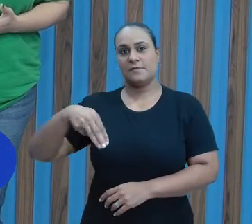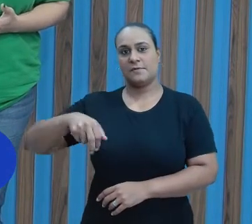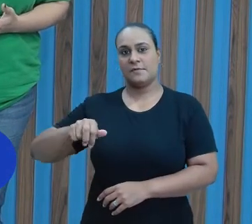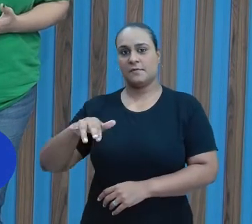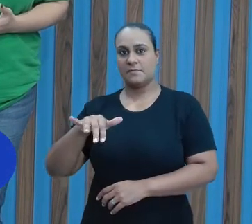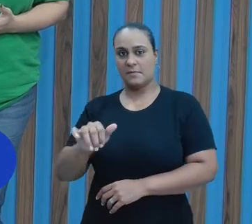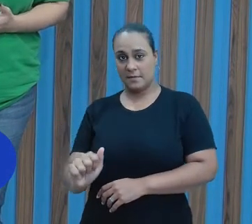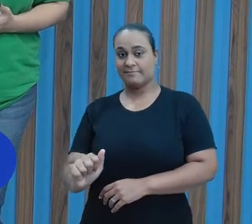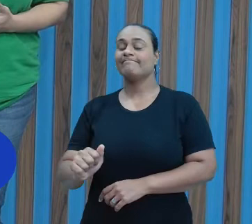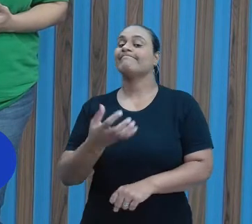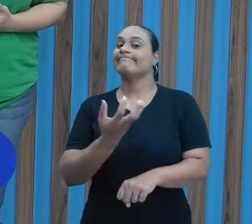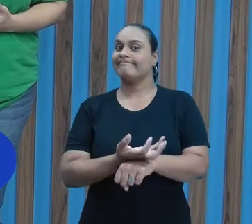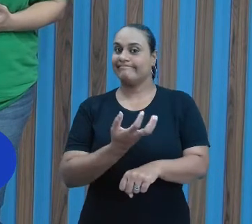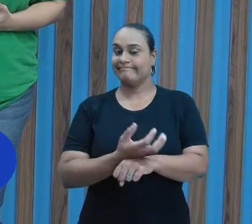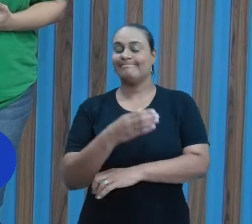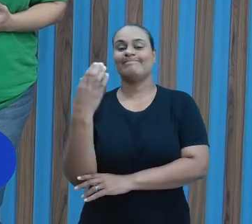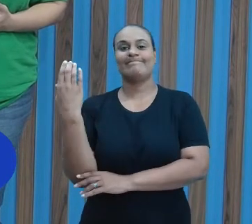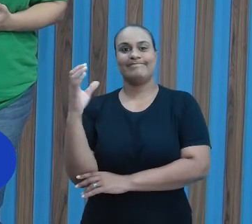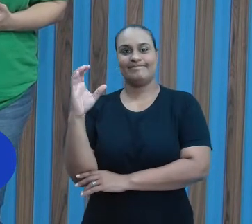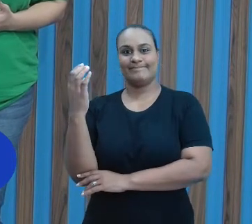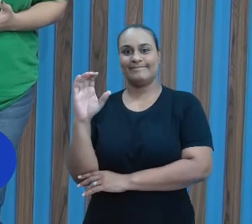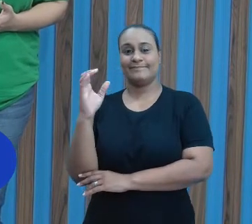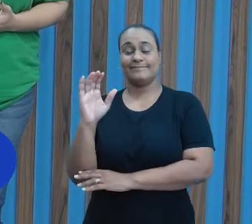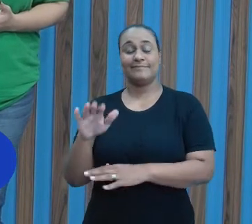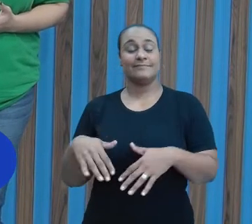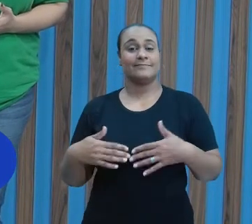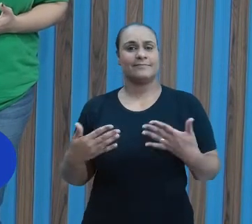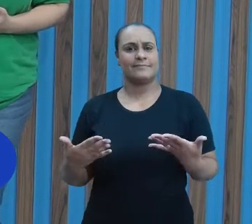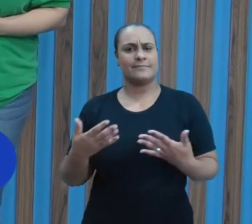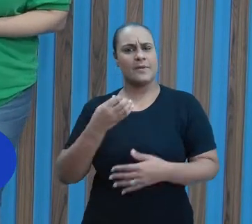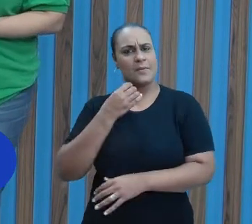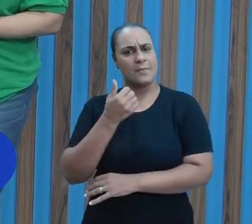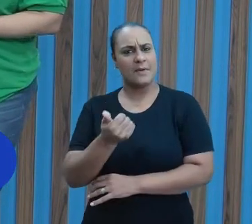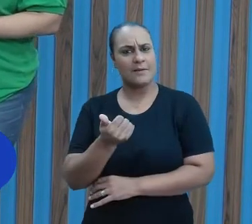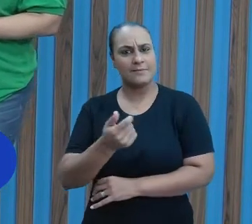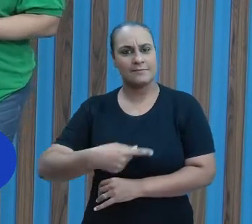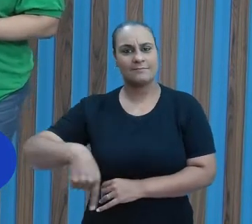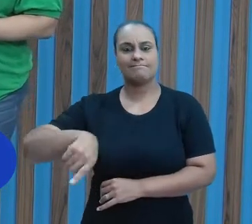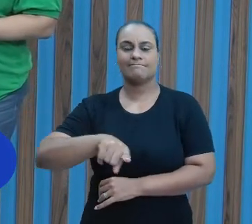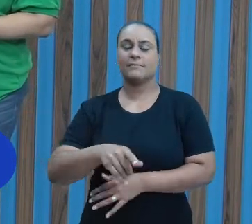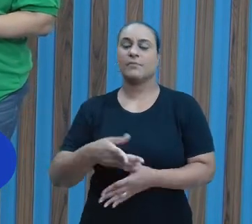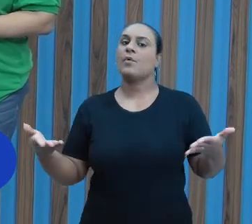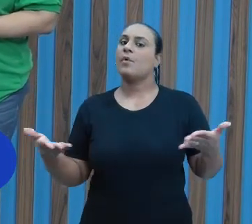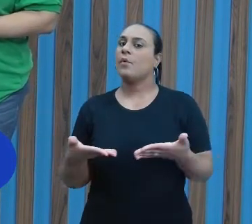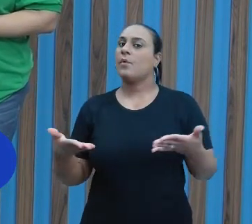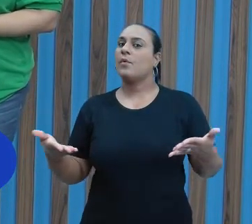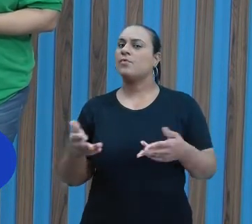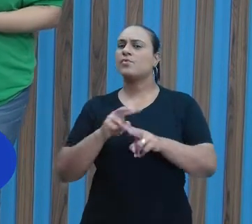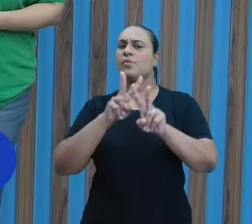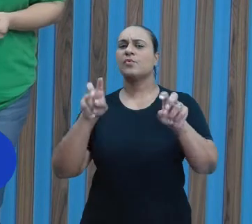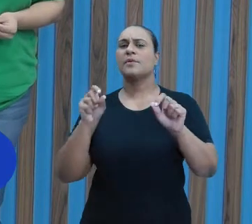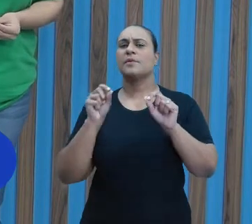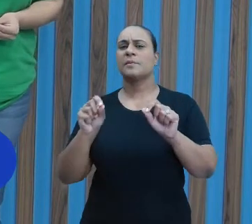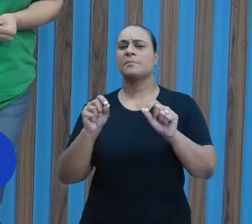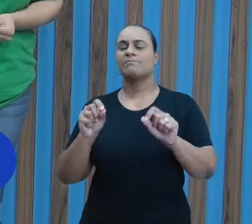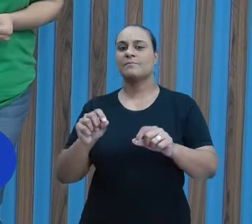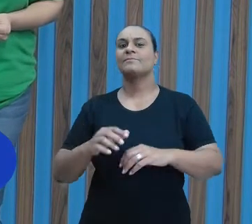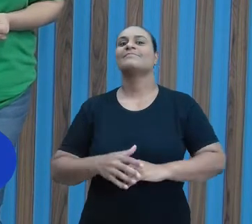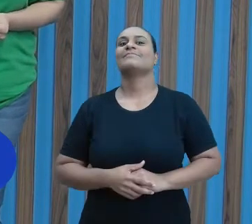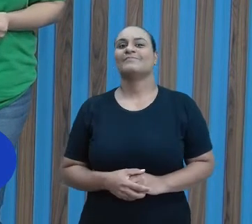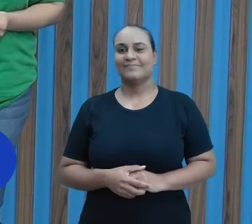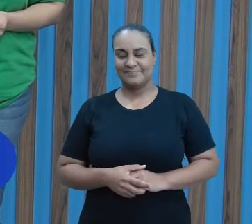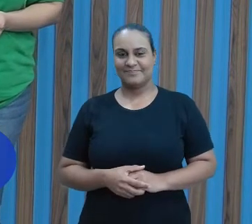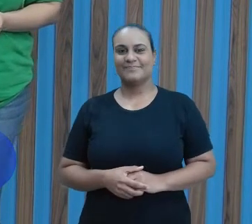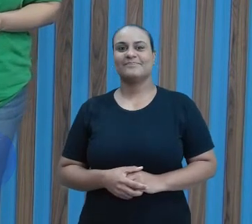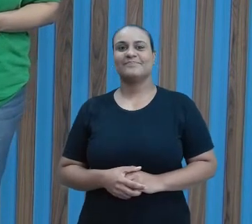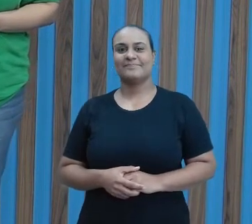de Ciências. E aí, gente, tudo bem com vocês? Hoje nós vamos ver aqui elementos